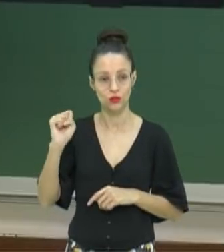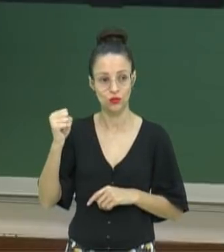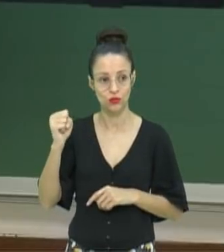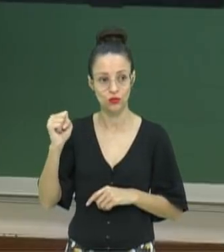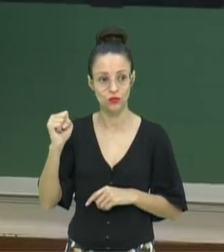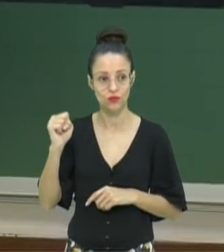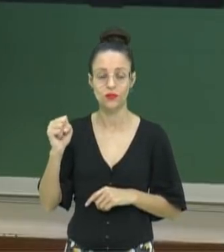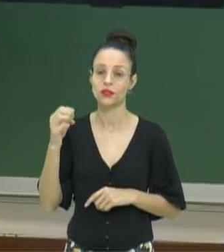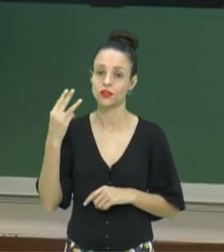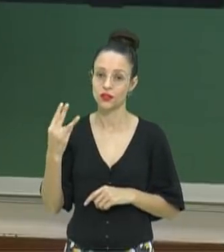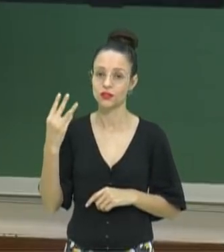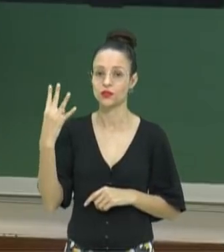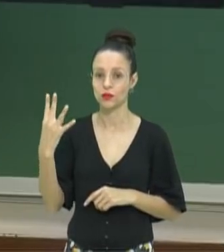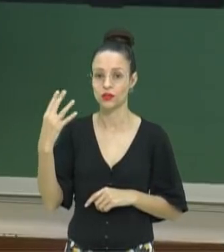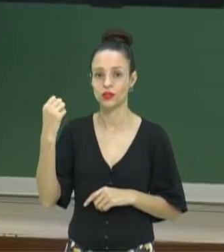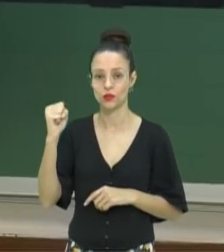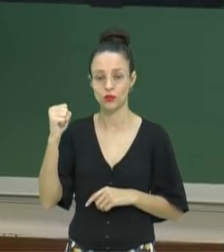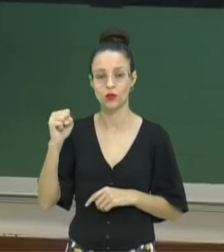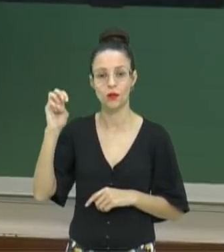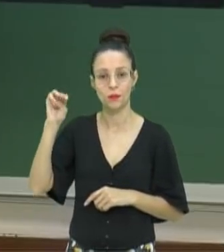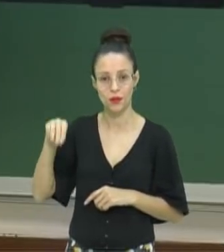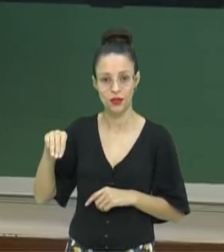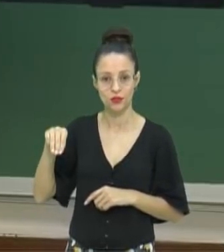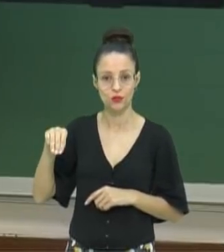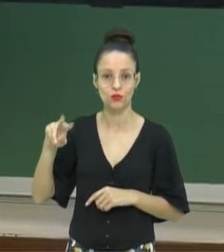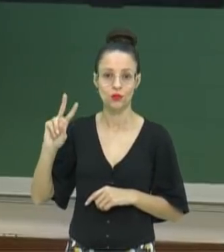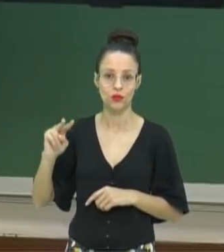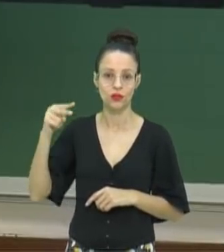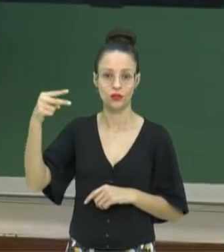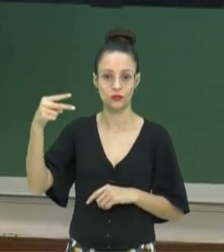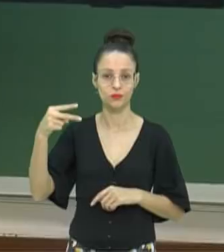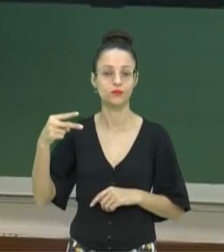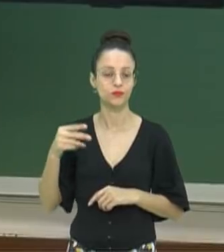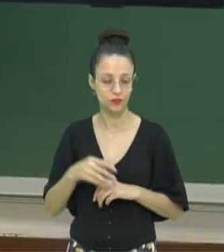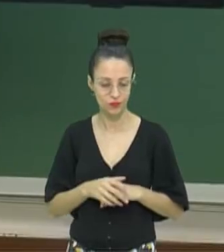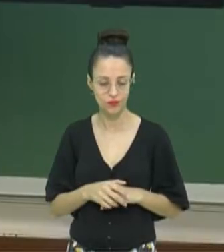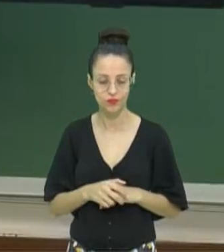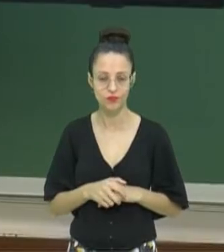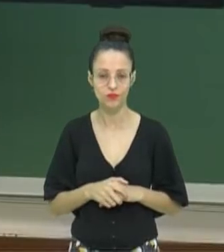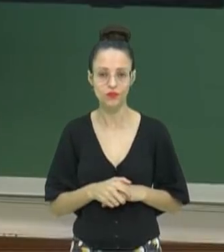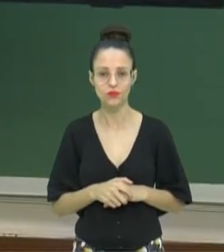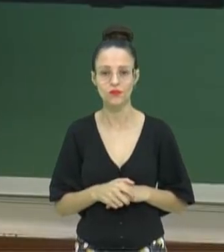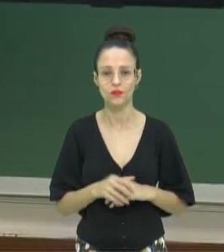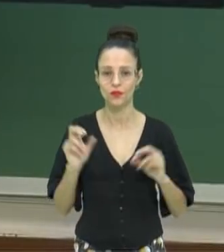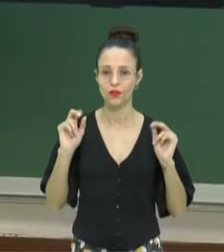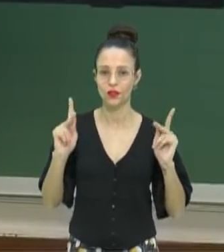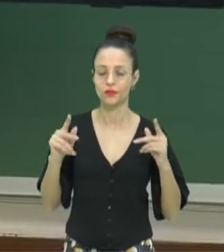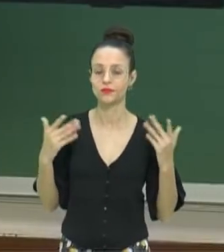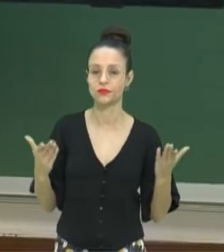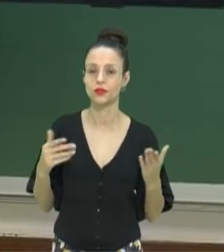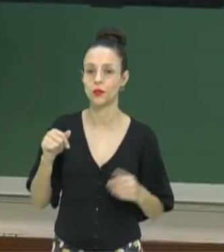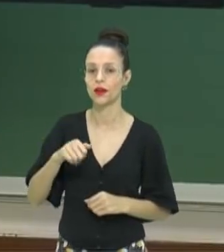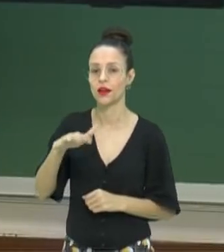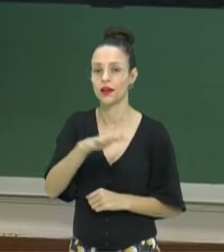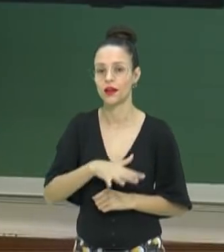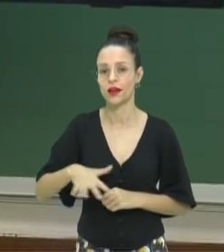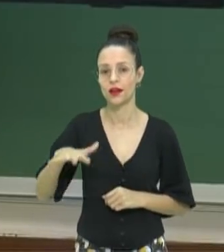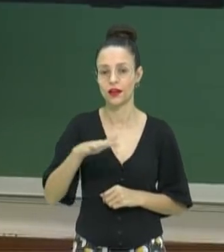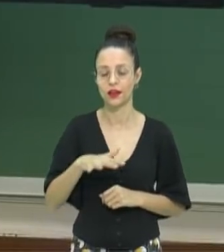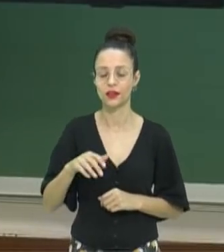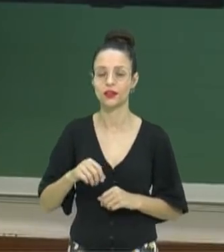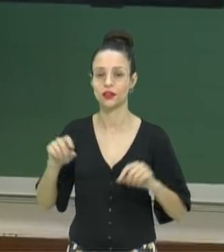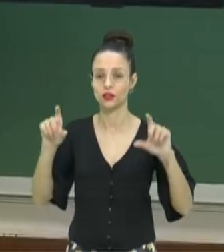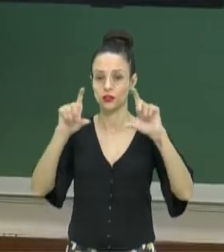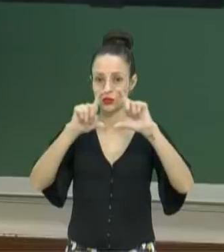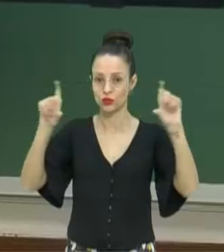58, 348 metros quadrados. Essa é a nossa unidade, ok? Então, essa é a área do trapézio